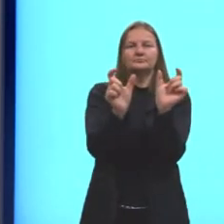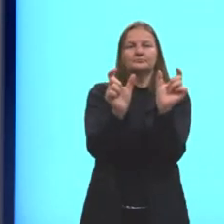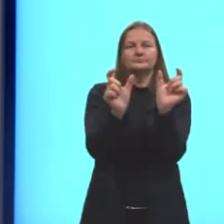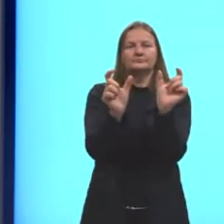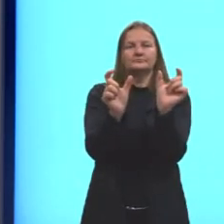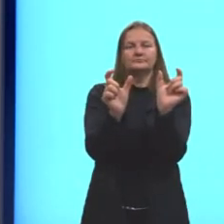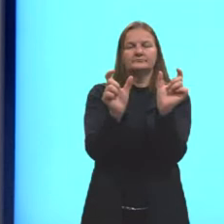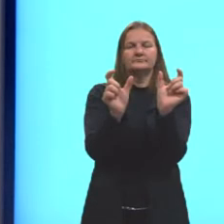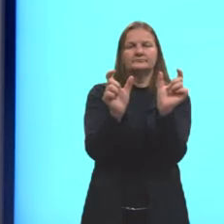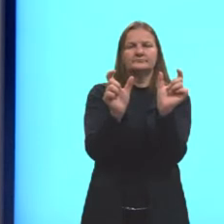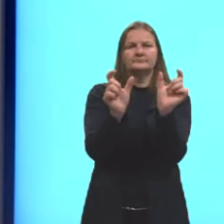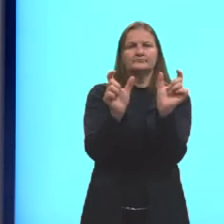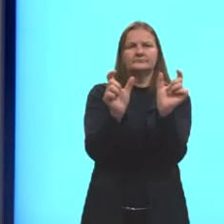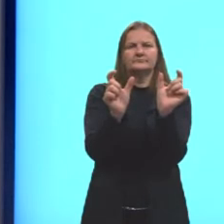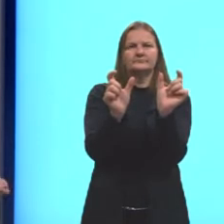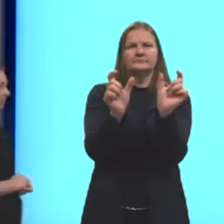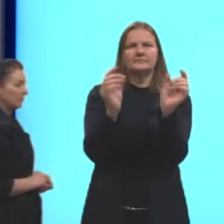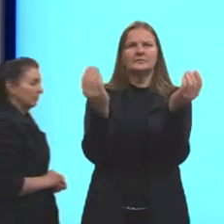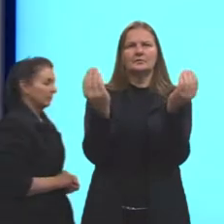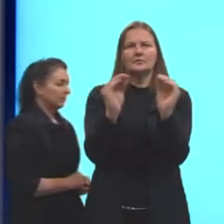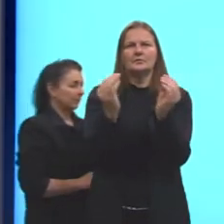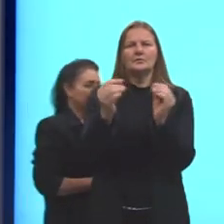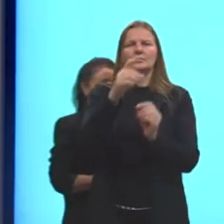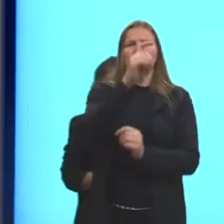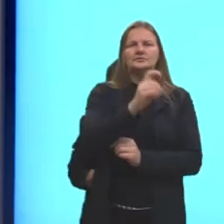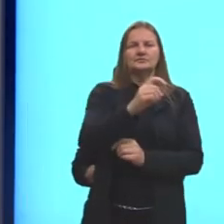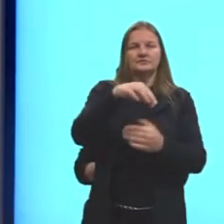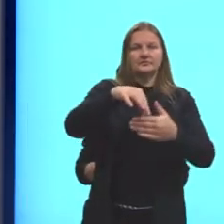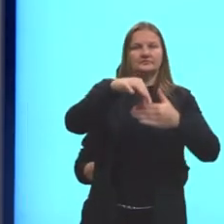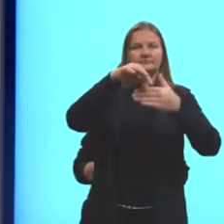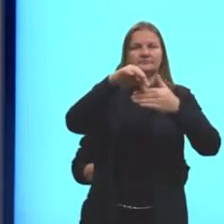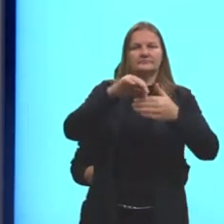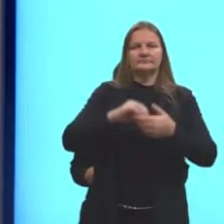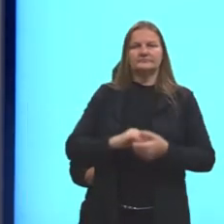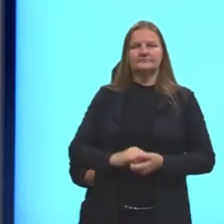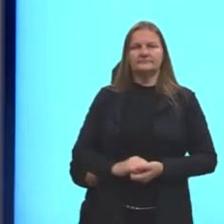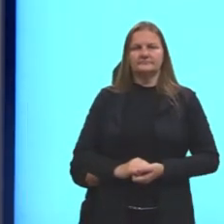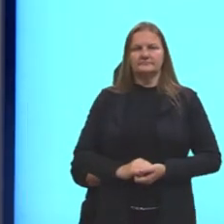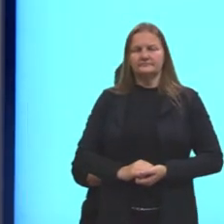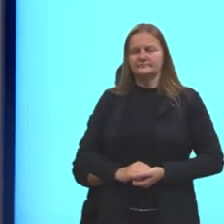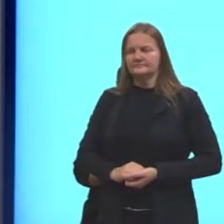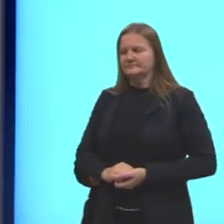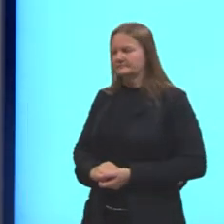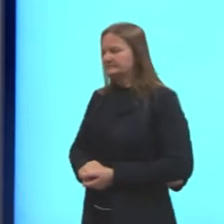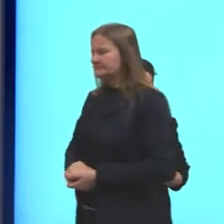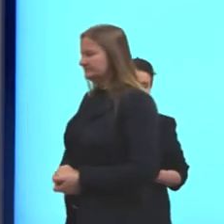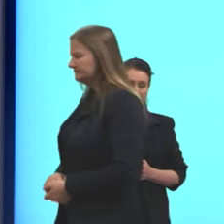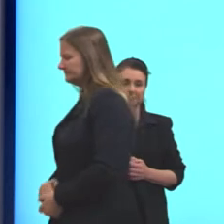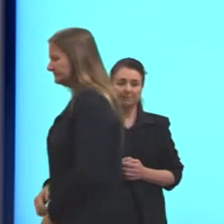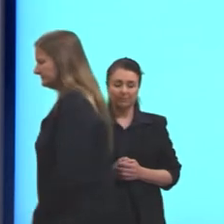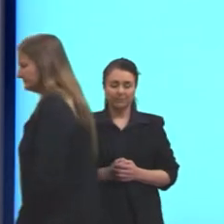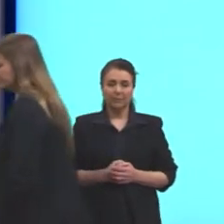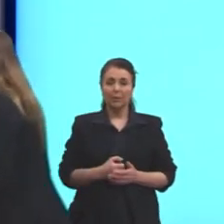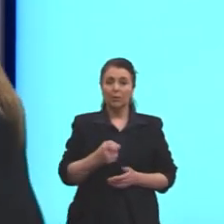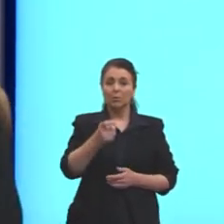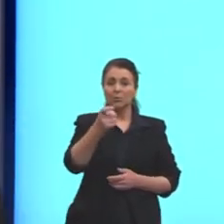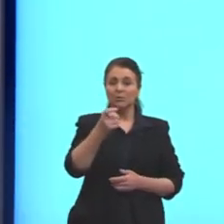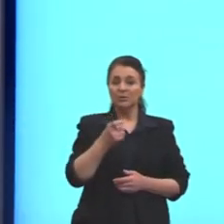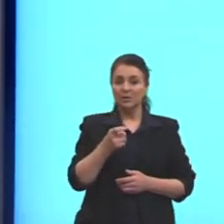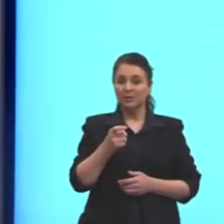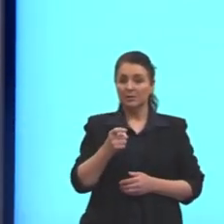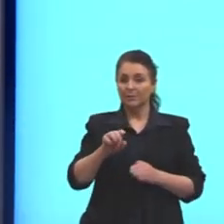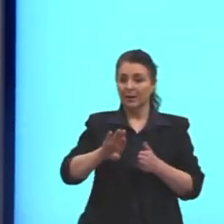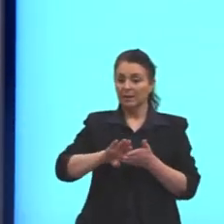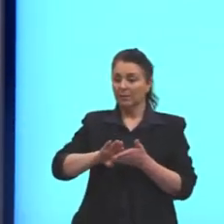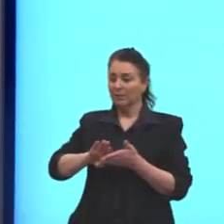primeiros termos e nós colocamos o X em evidência então o X Ele tá fora do parênteses